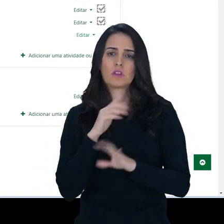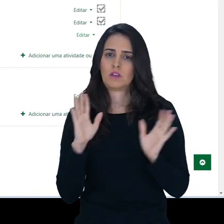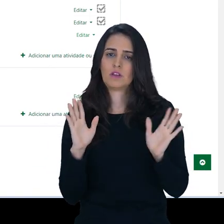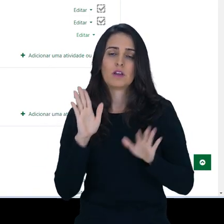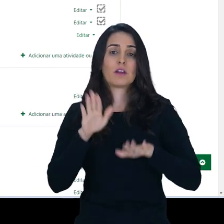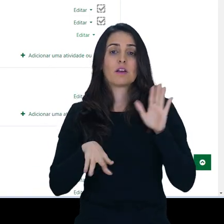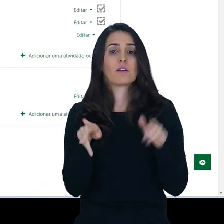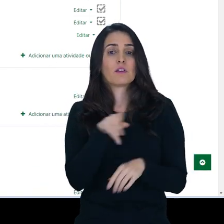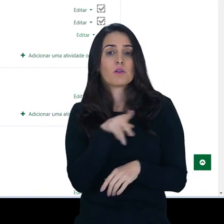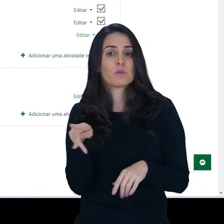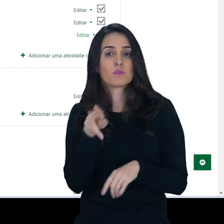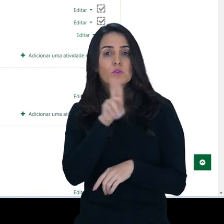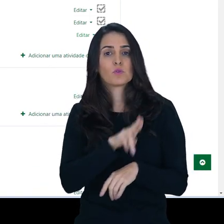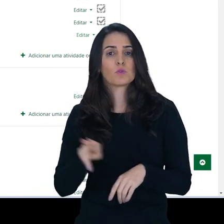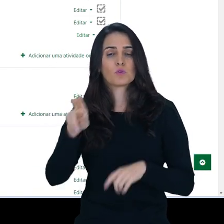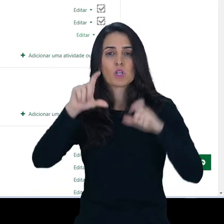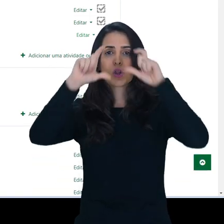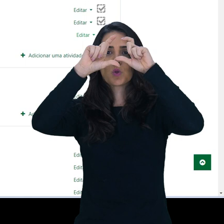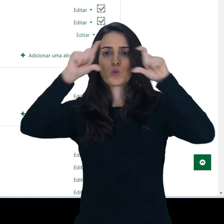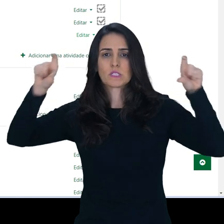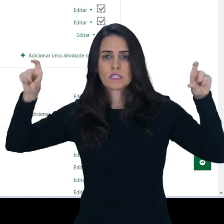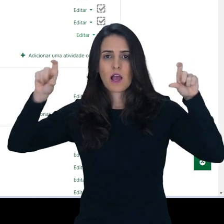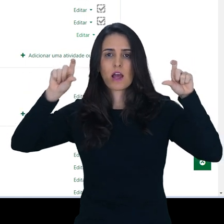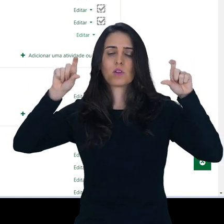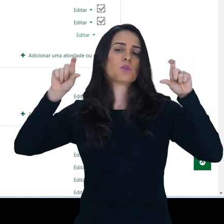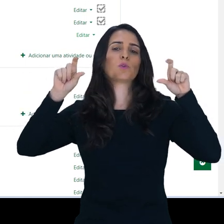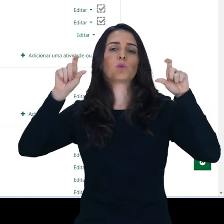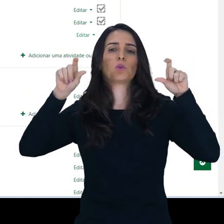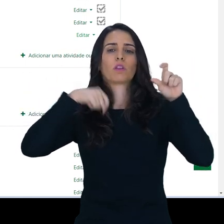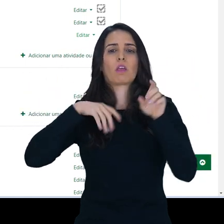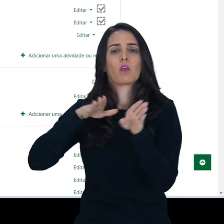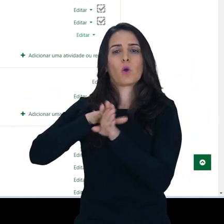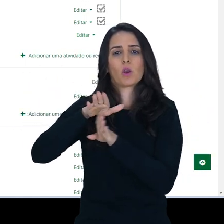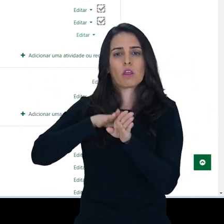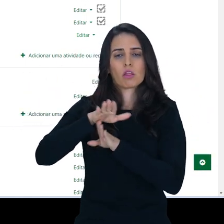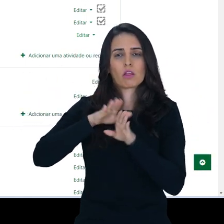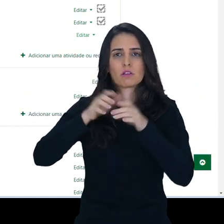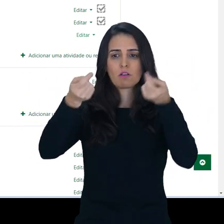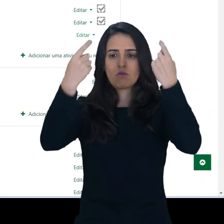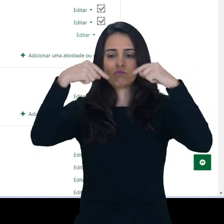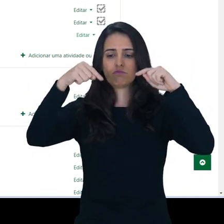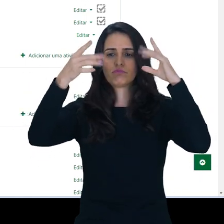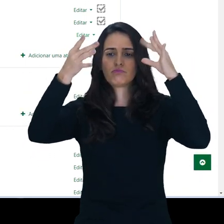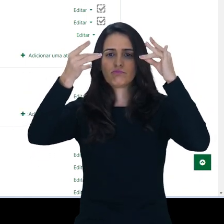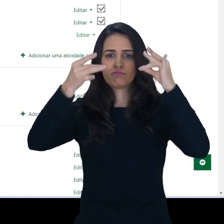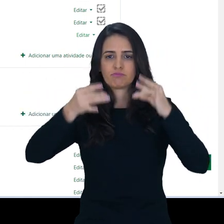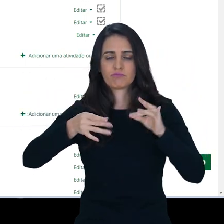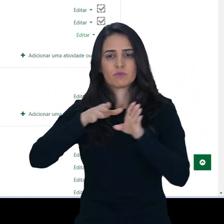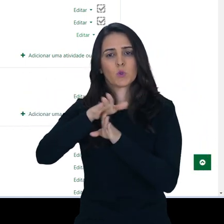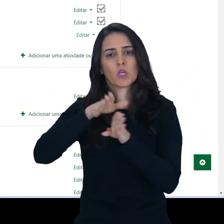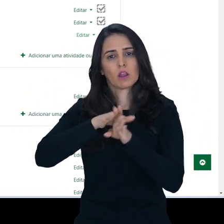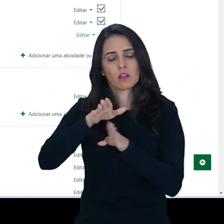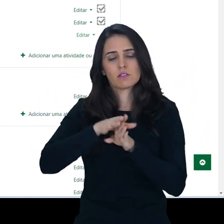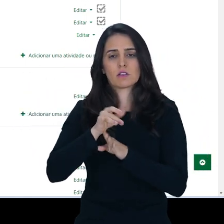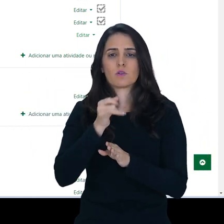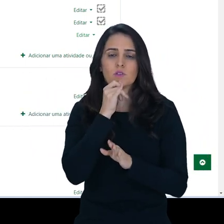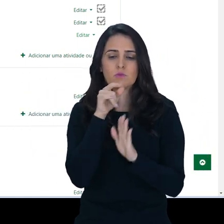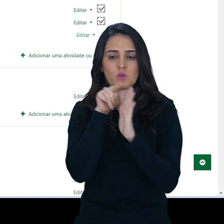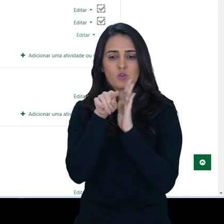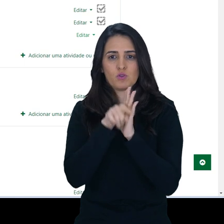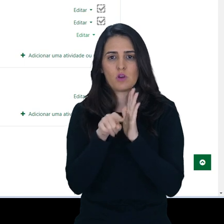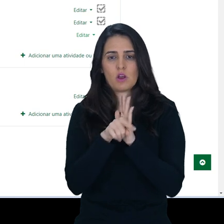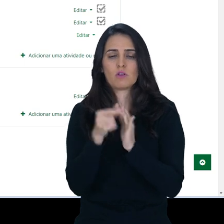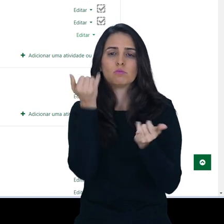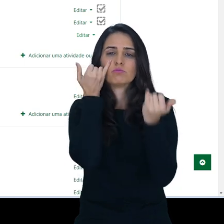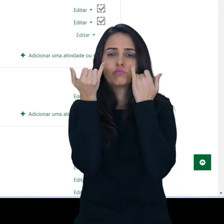utiliza um enunciado com determinadas orientações para uma atividade, por exemplo, o questionário, ele já